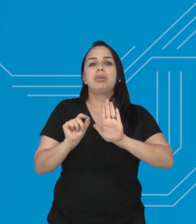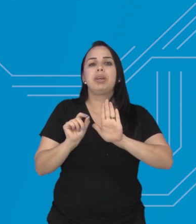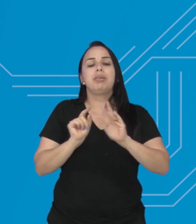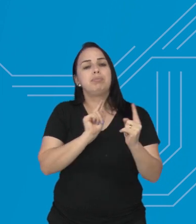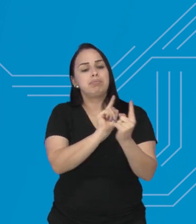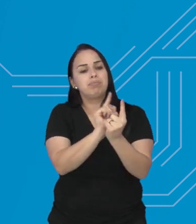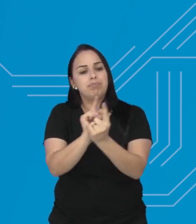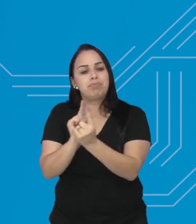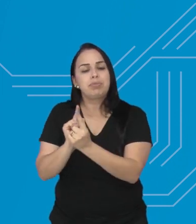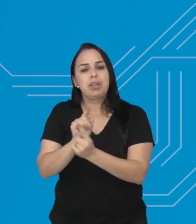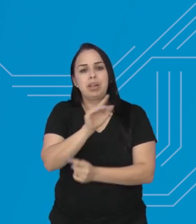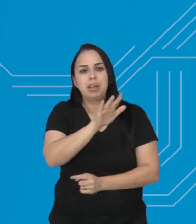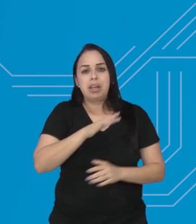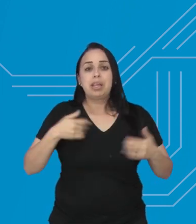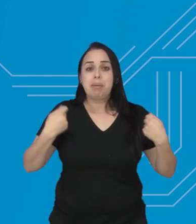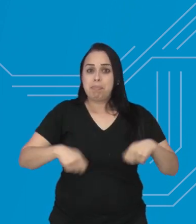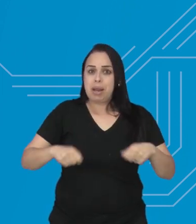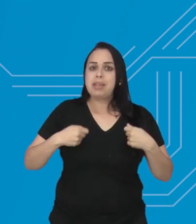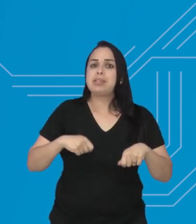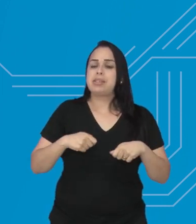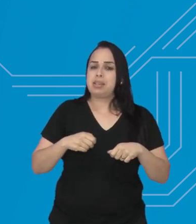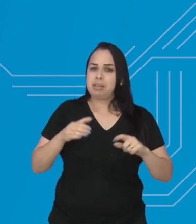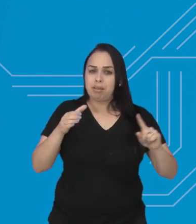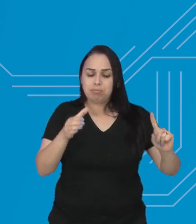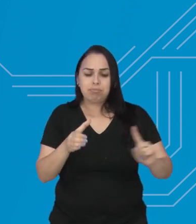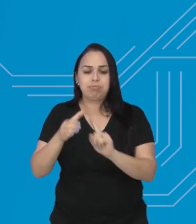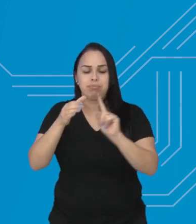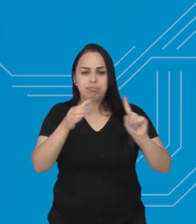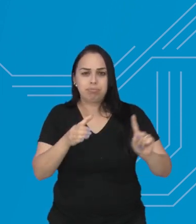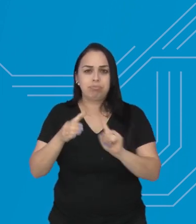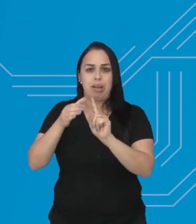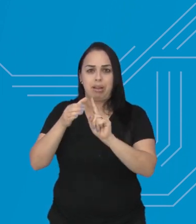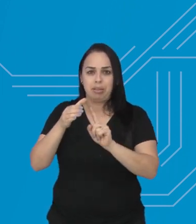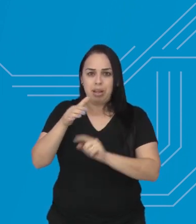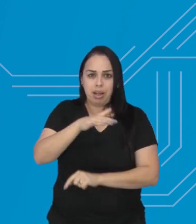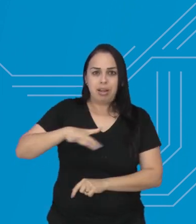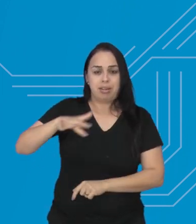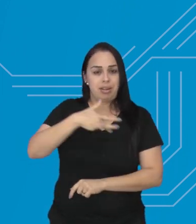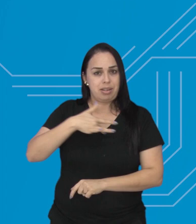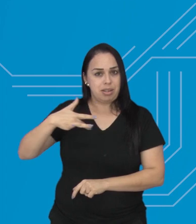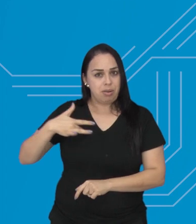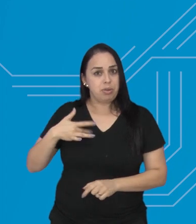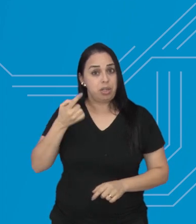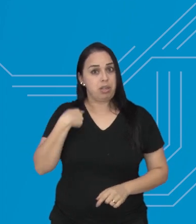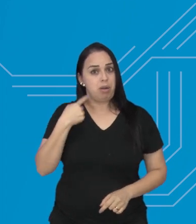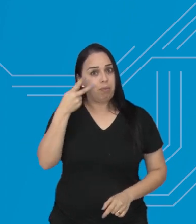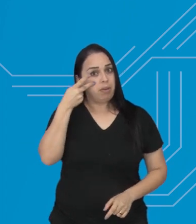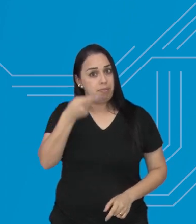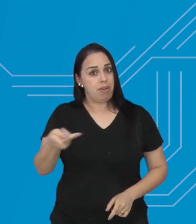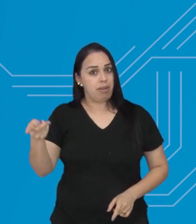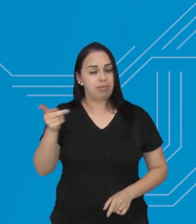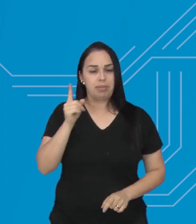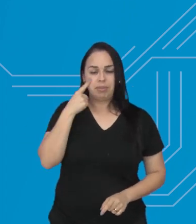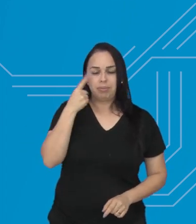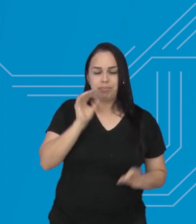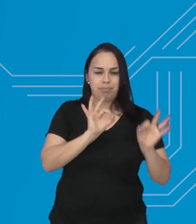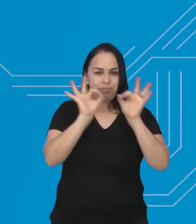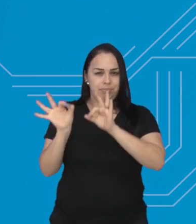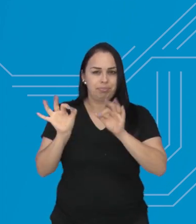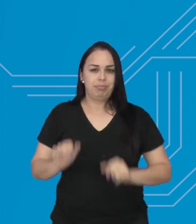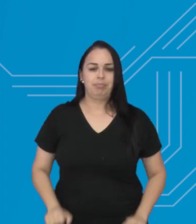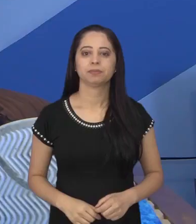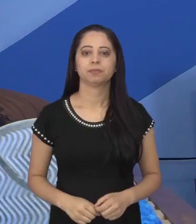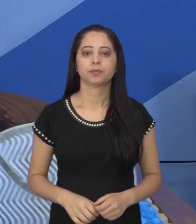projeto atende a um público que demanda cada vez mais dos serviços públicos da cidade. E eu mesma fui conferir essa história. Dá